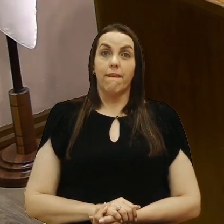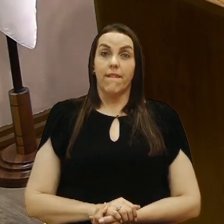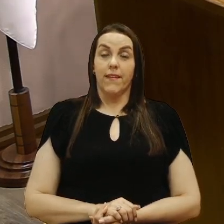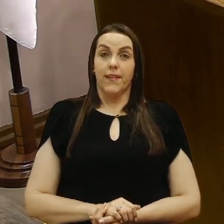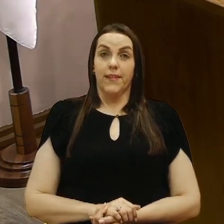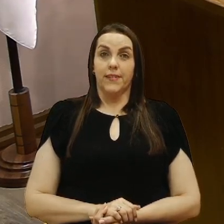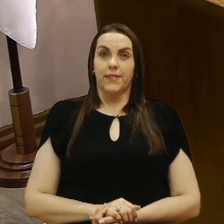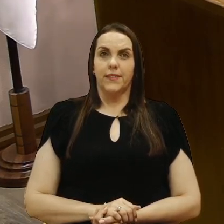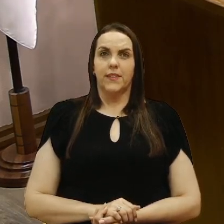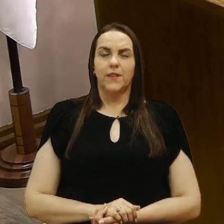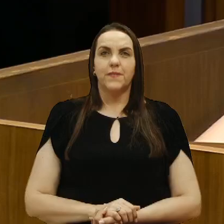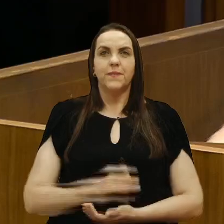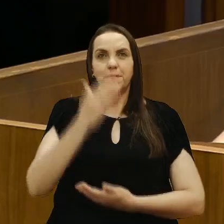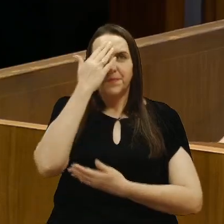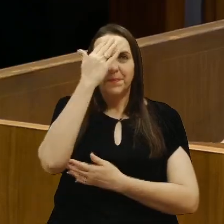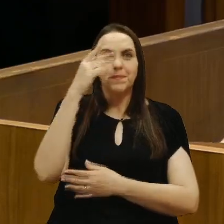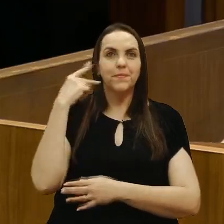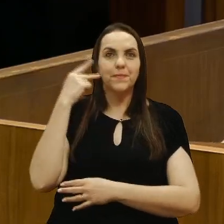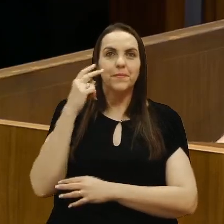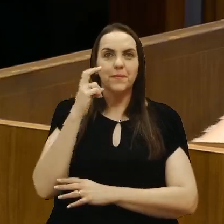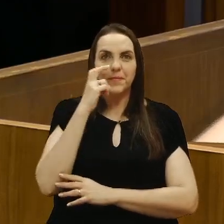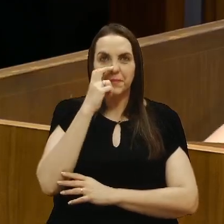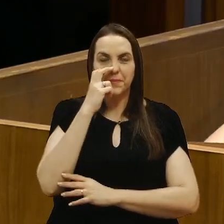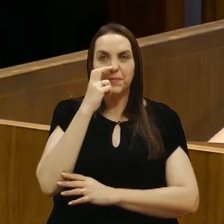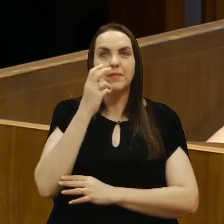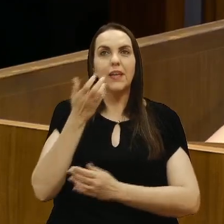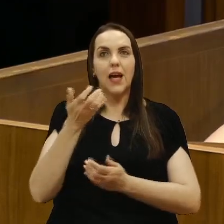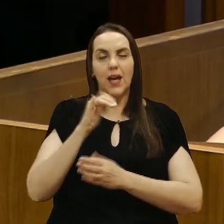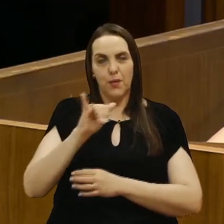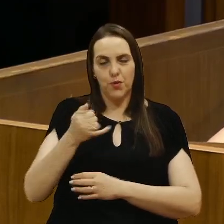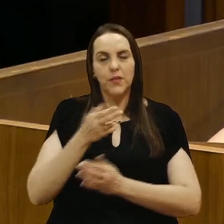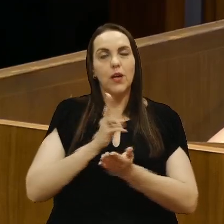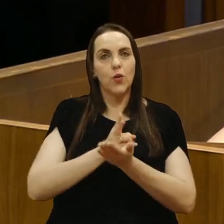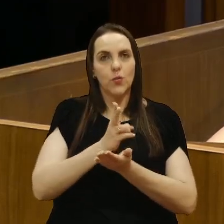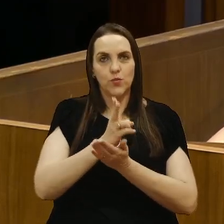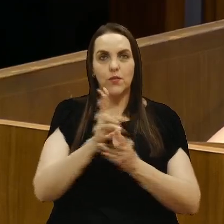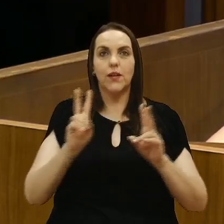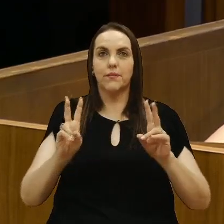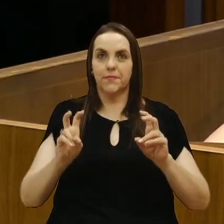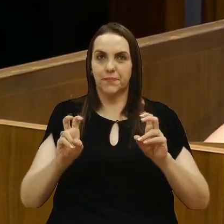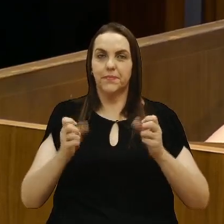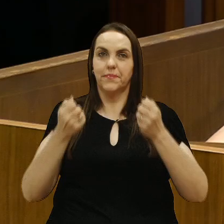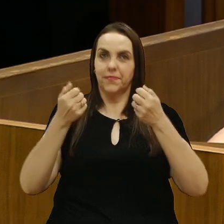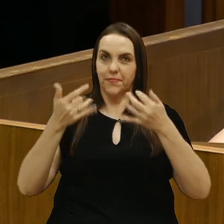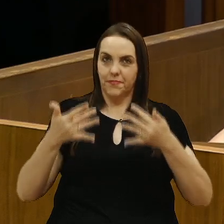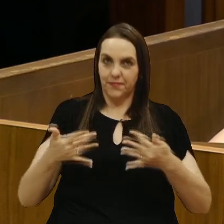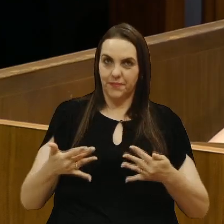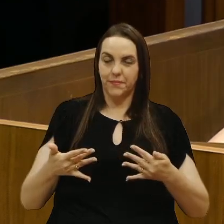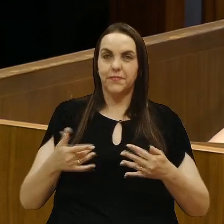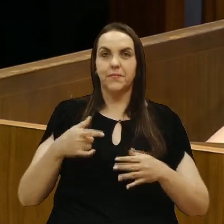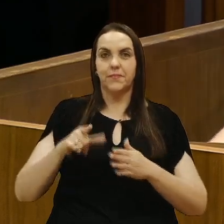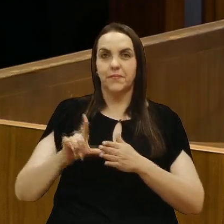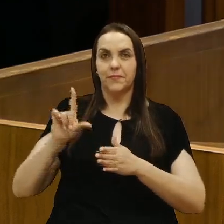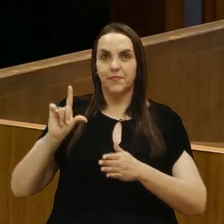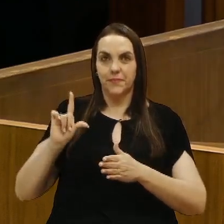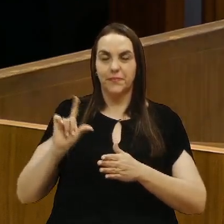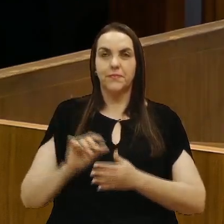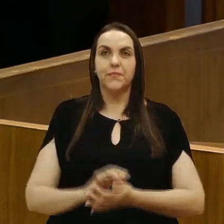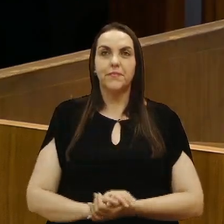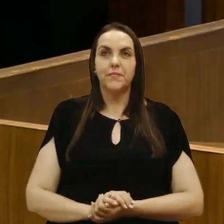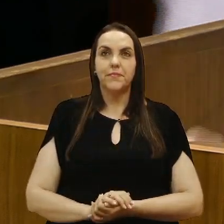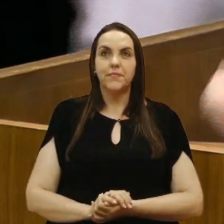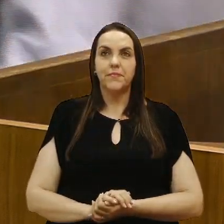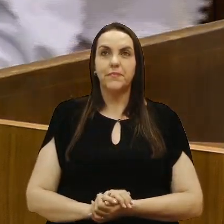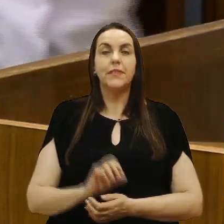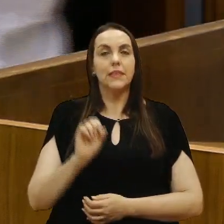Obrigada, vereadora Andressa Malman. Quero aproveitar para seguir falando no tema que eu estava abordando anteriormente, que